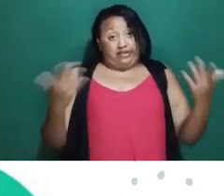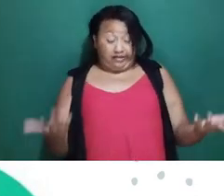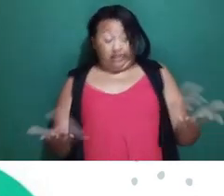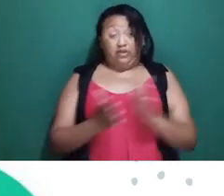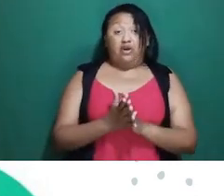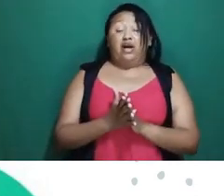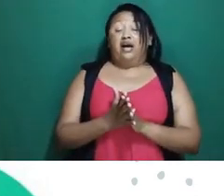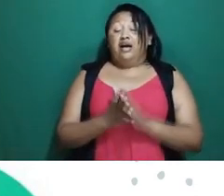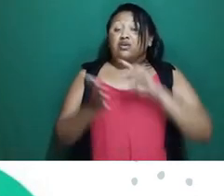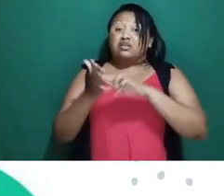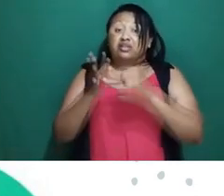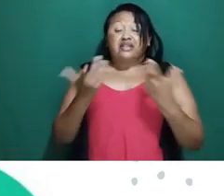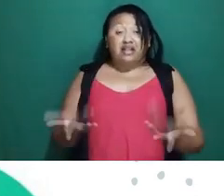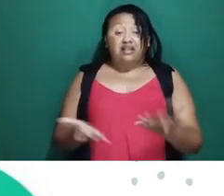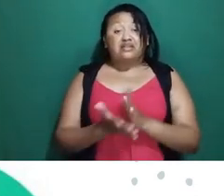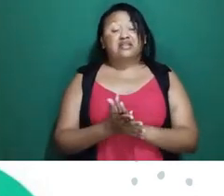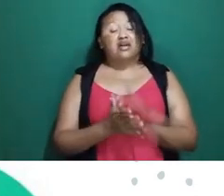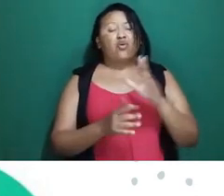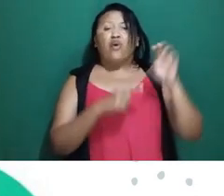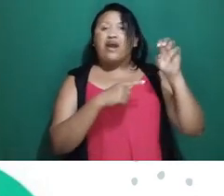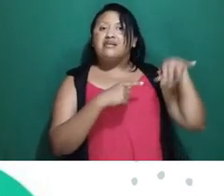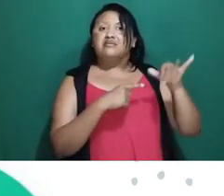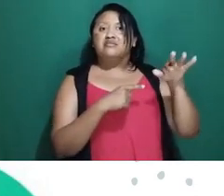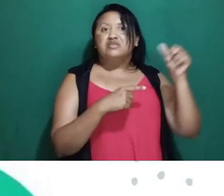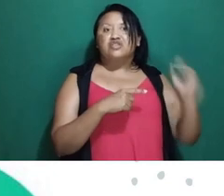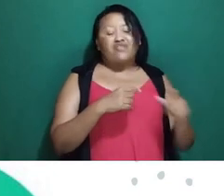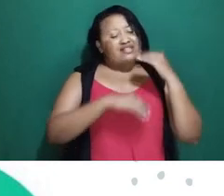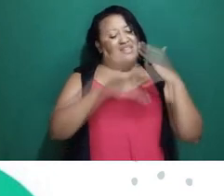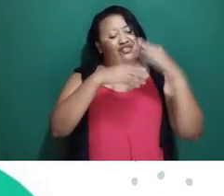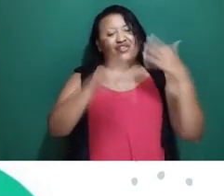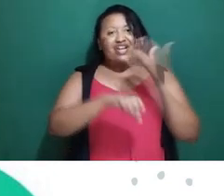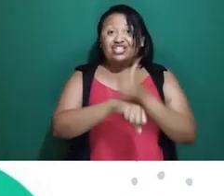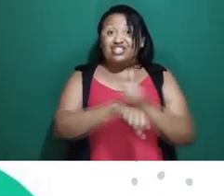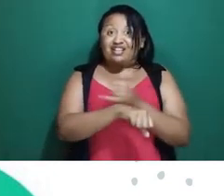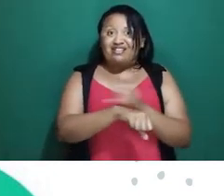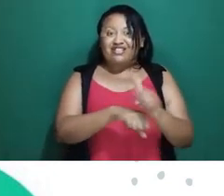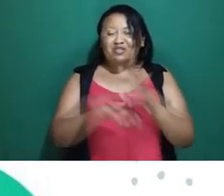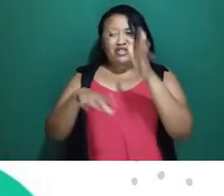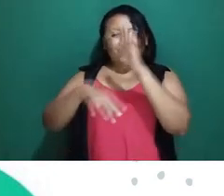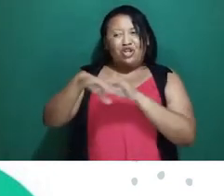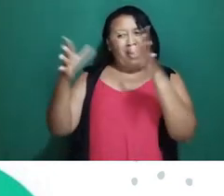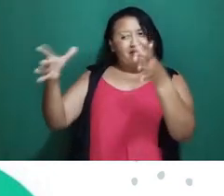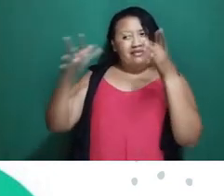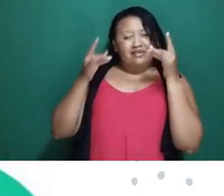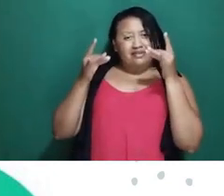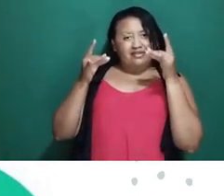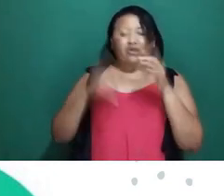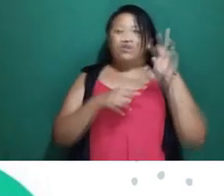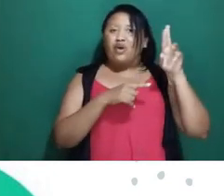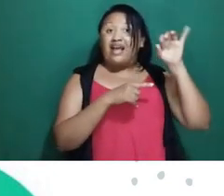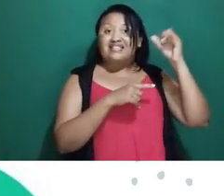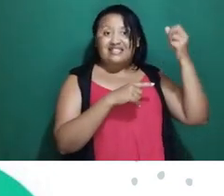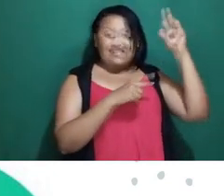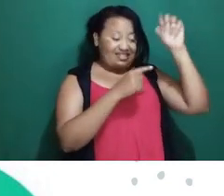o emissor vai desenvolver estratégias para chamar atenção desse receptor